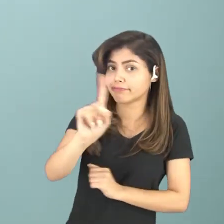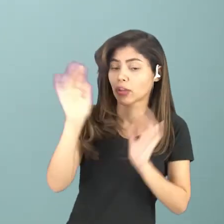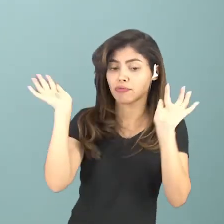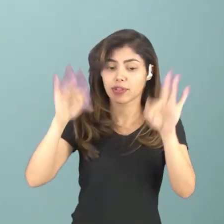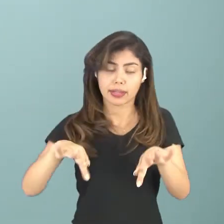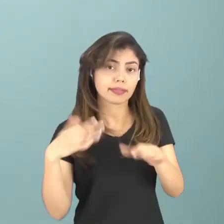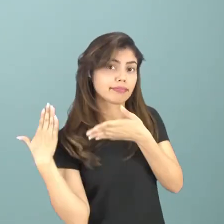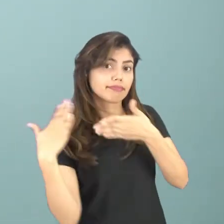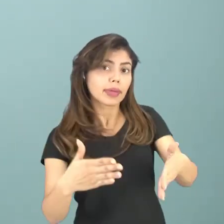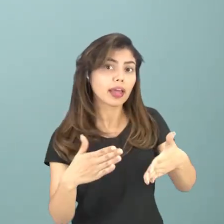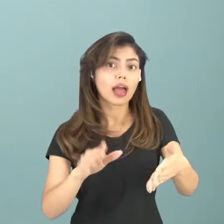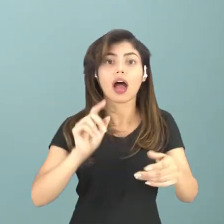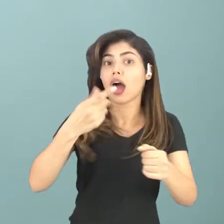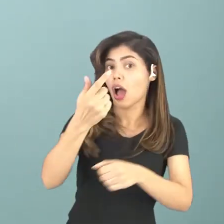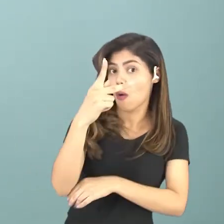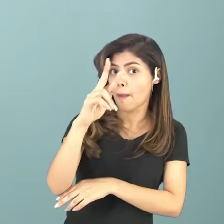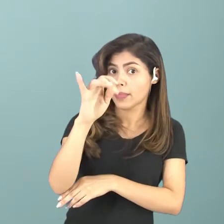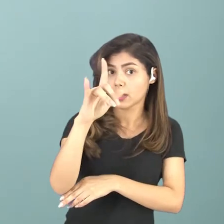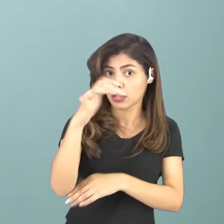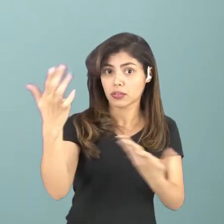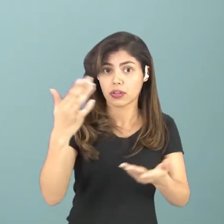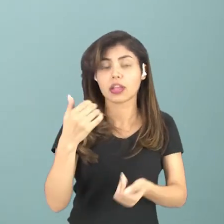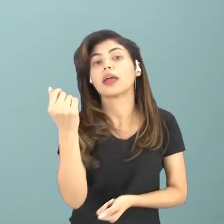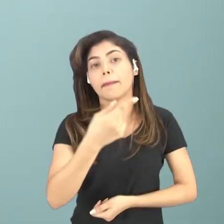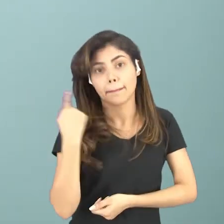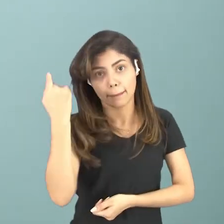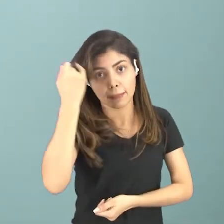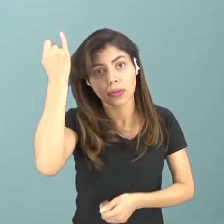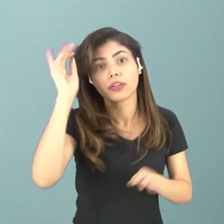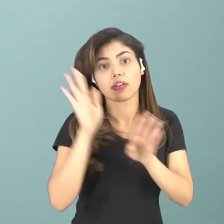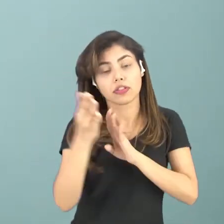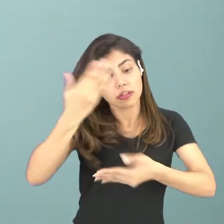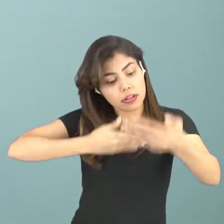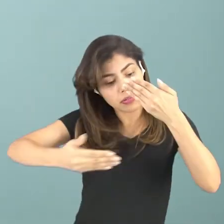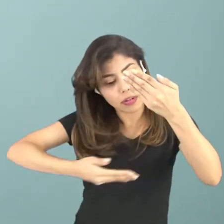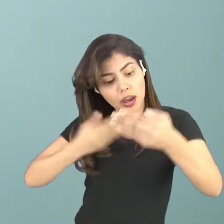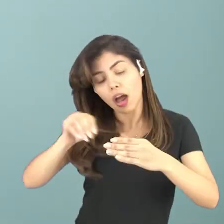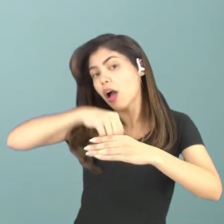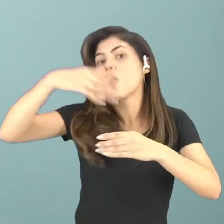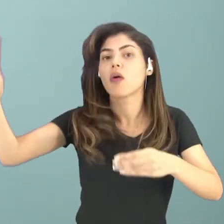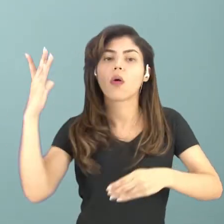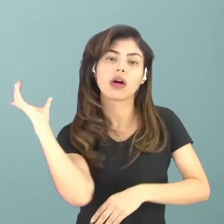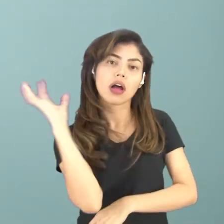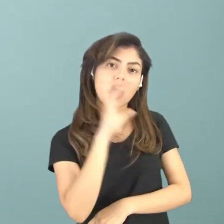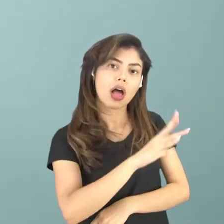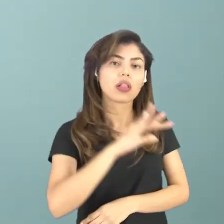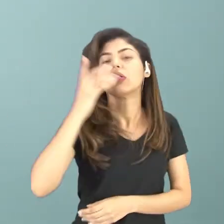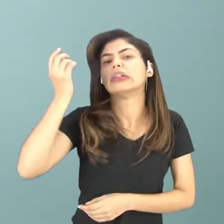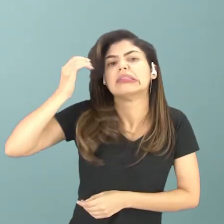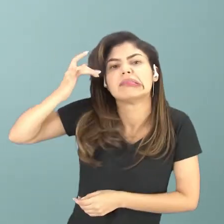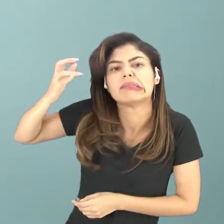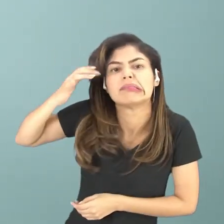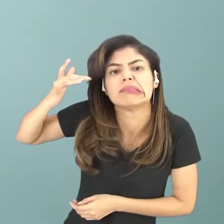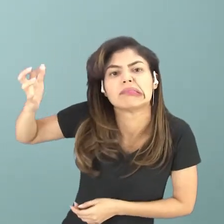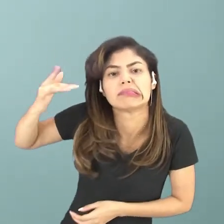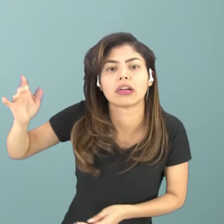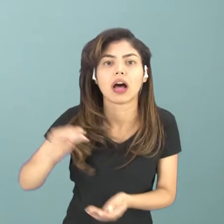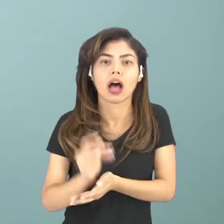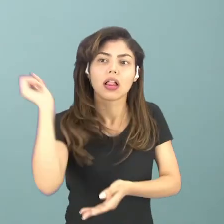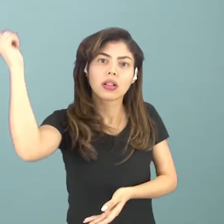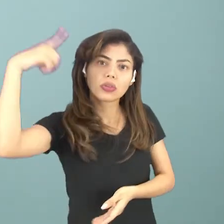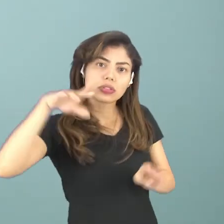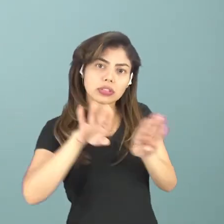como calor, ruído, luz. Então eu tenho uma energia aí sendo convertida, mas não aproveitada para a